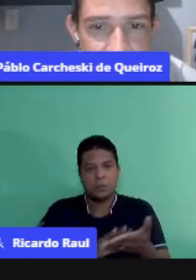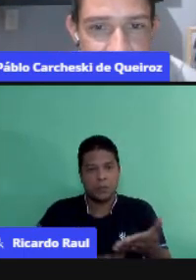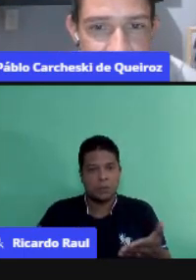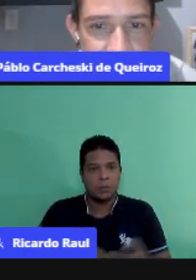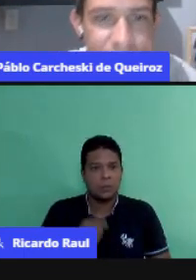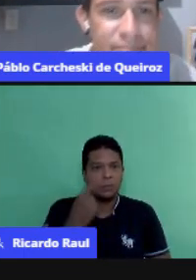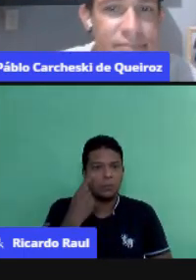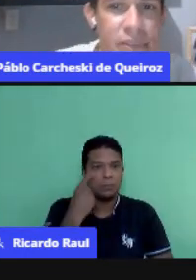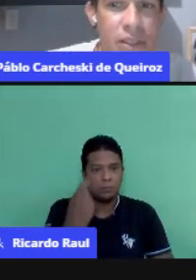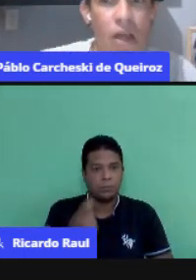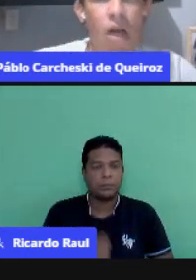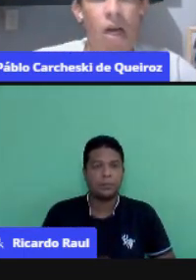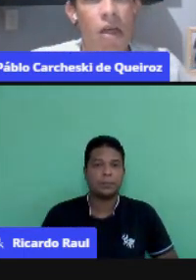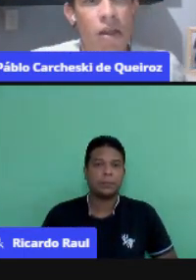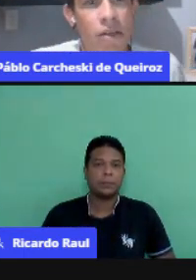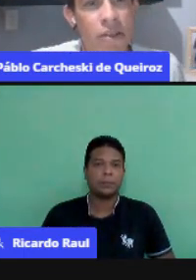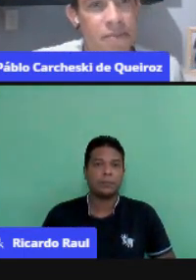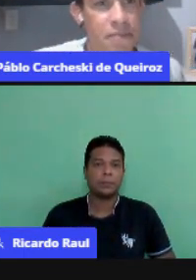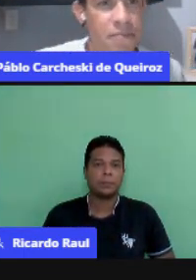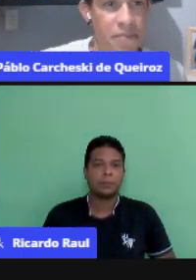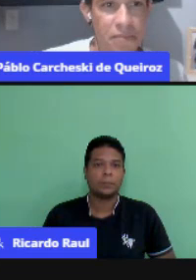interessante.